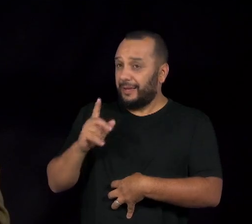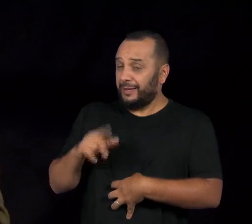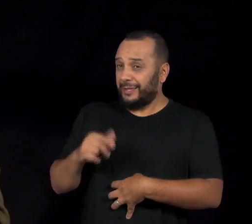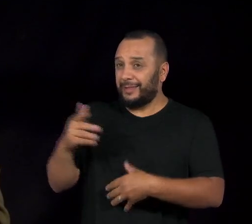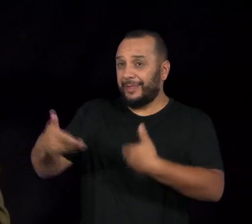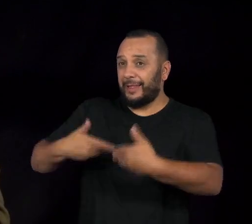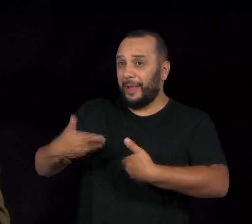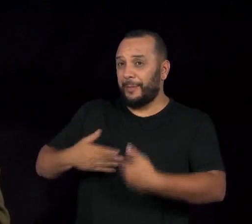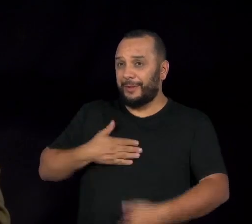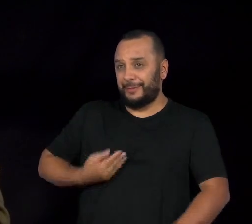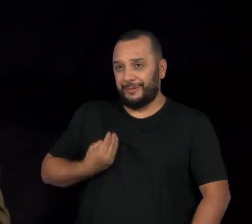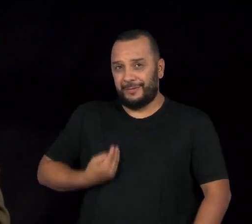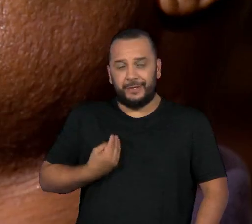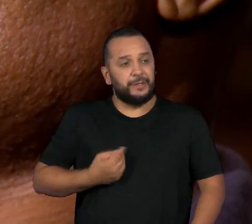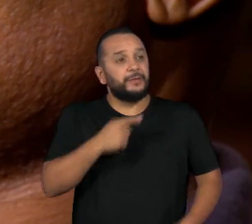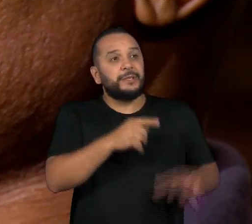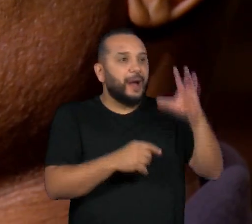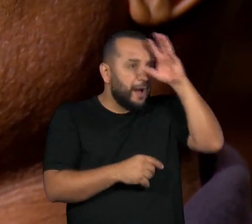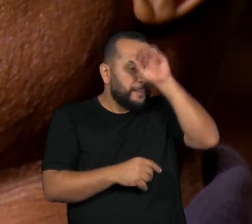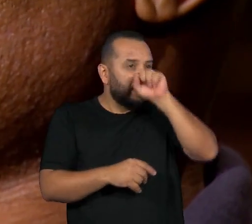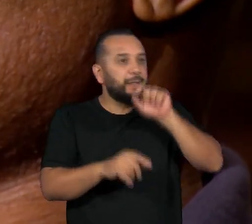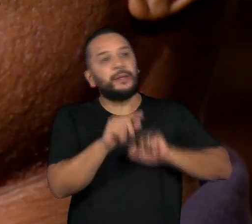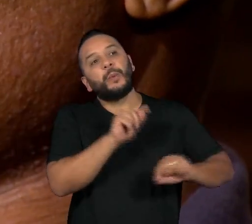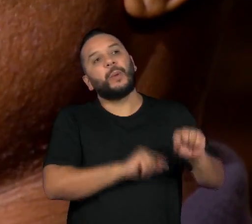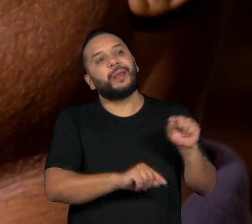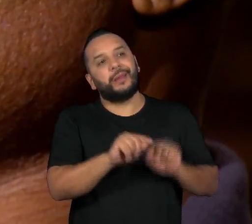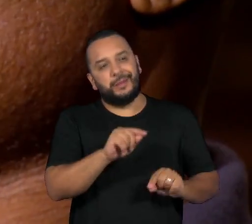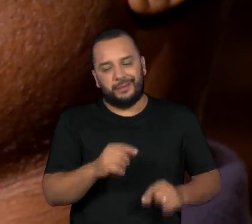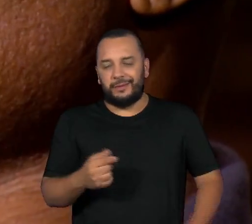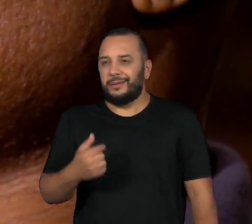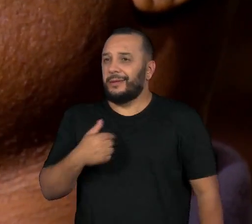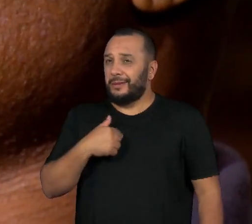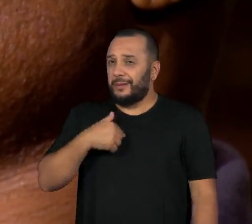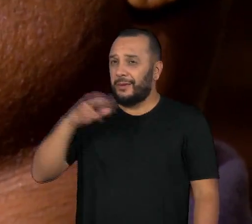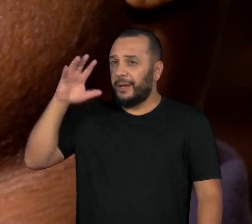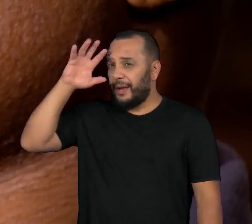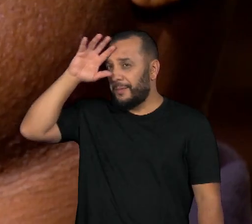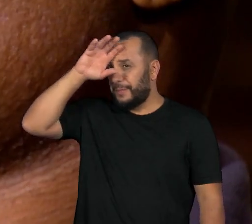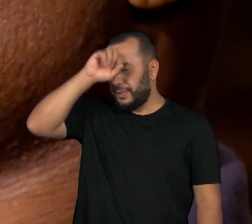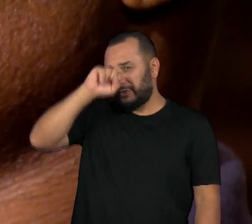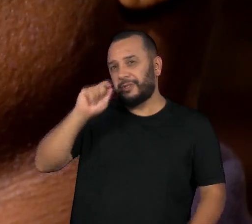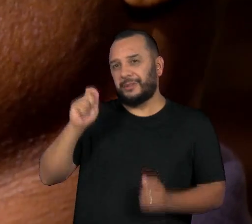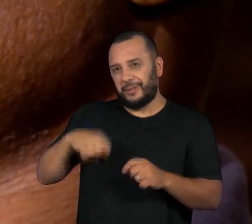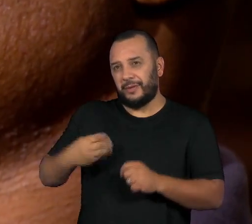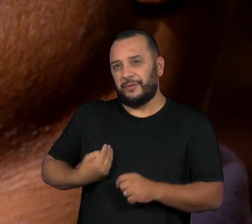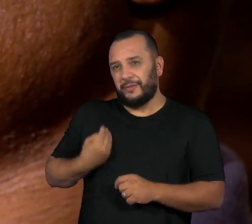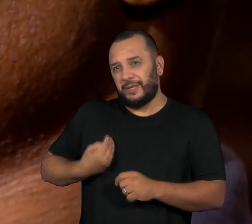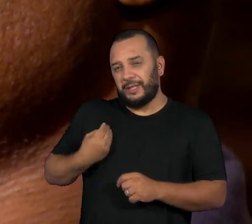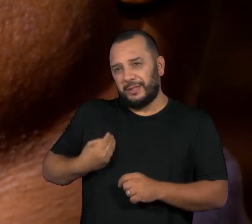que você aprendeu sobre você? Olha, aprendi que eu posso ser melhor.